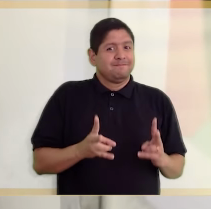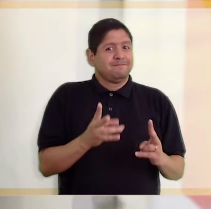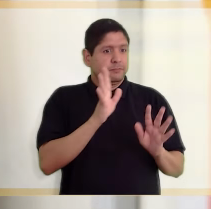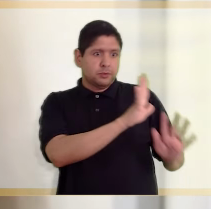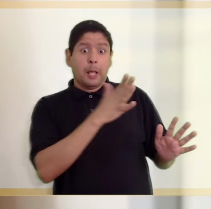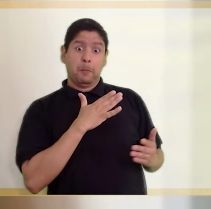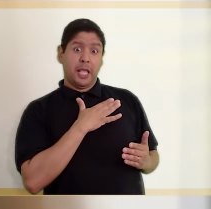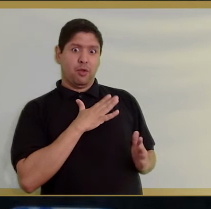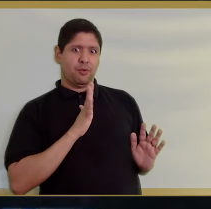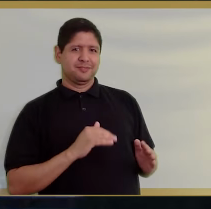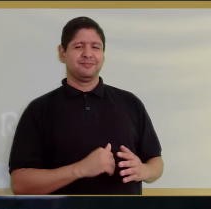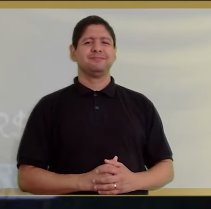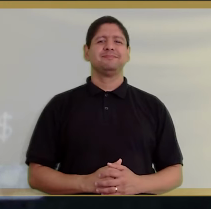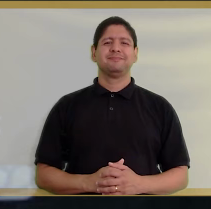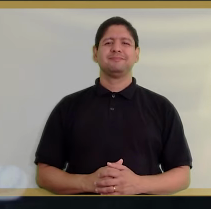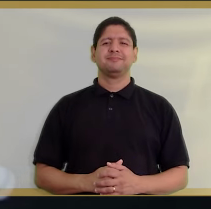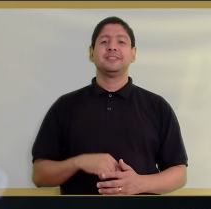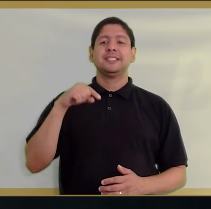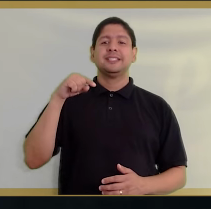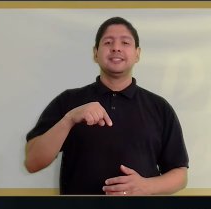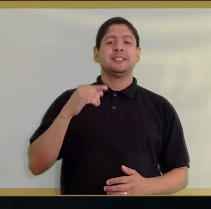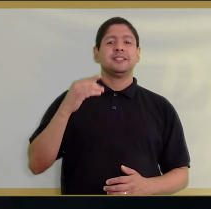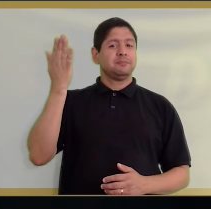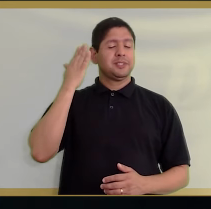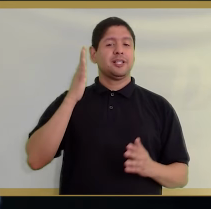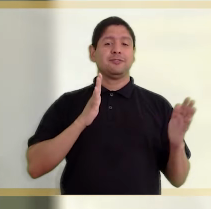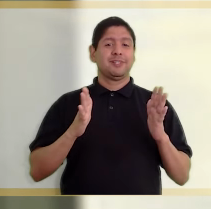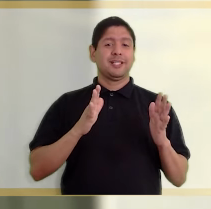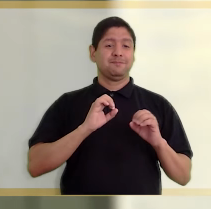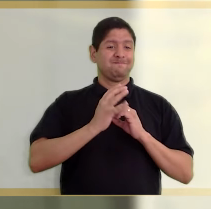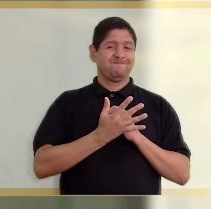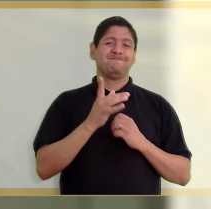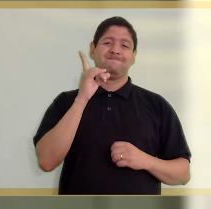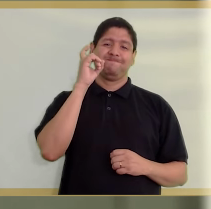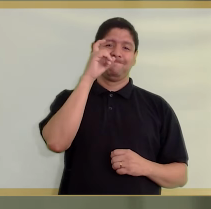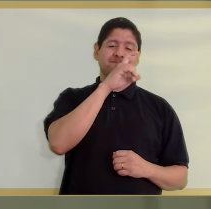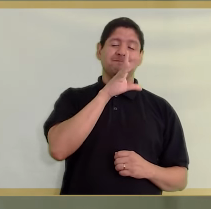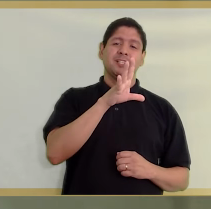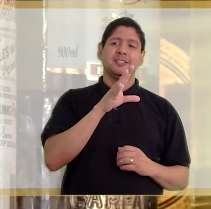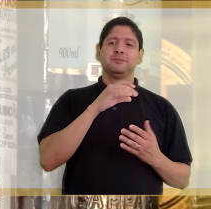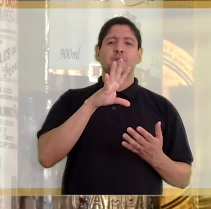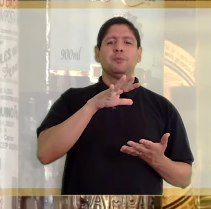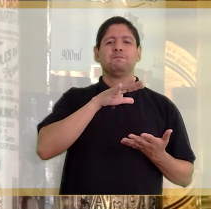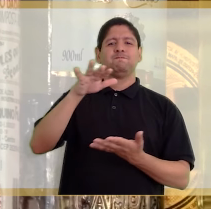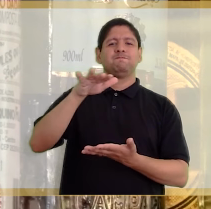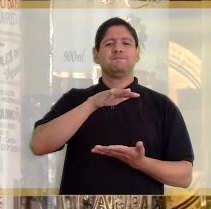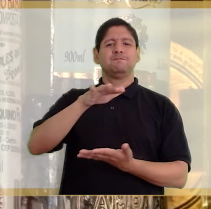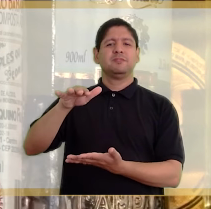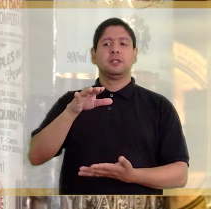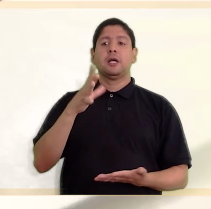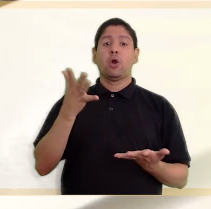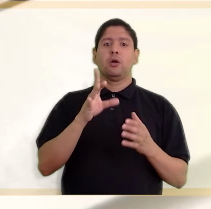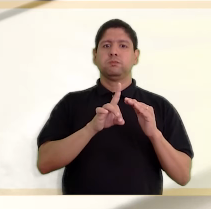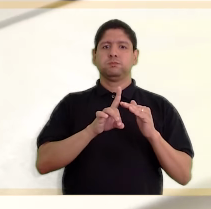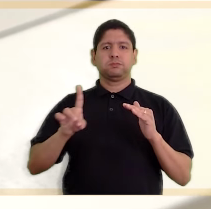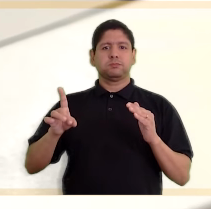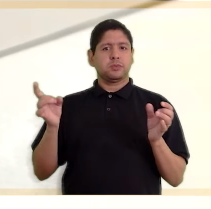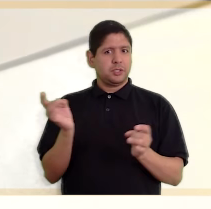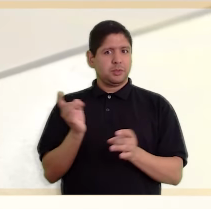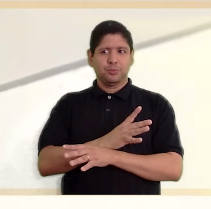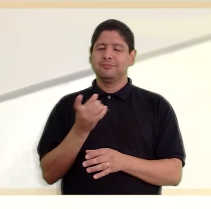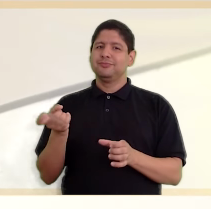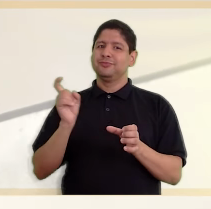meu. A casa ganhou fama na pior fase da pandemia, com pratos criativos para entrega. Quando acabou o isolamento, virou